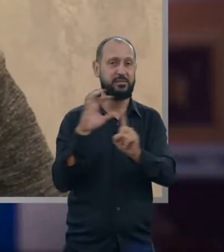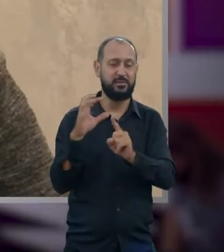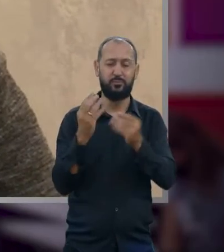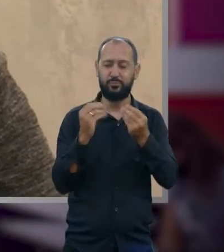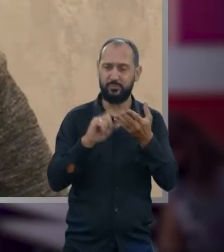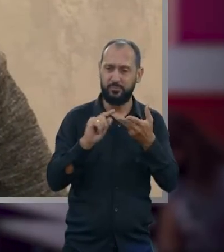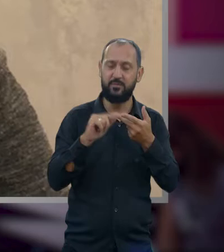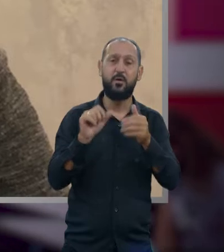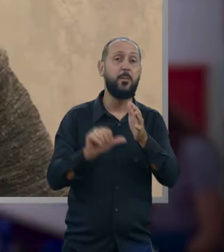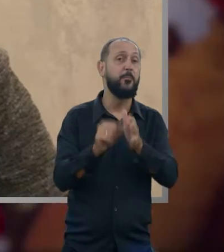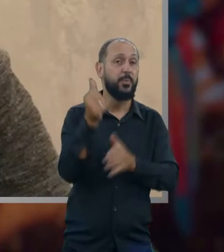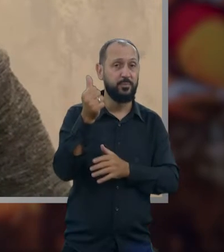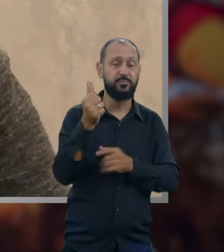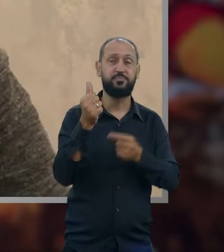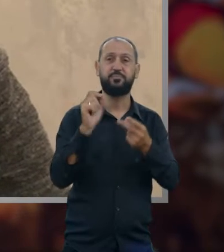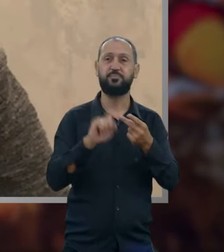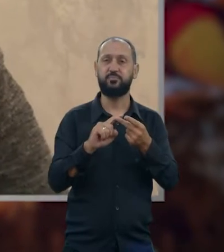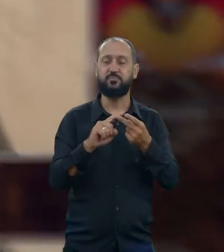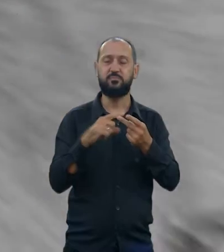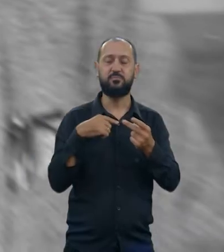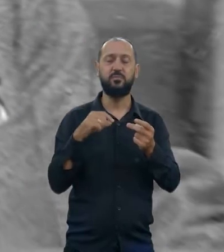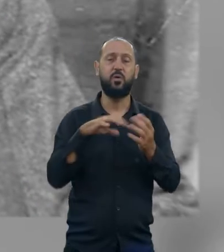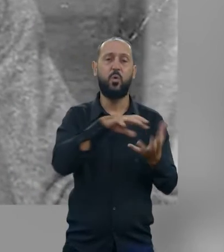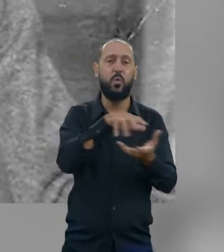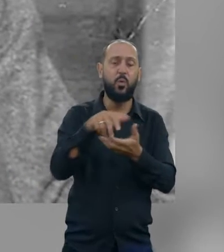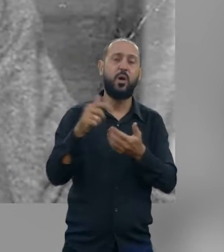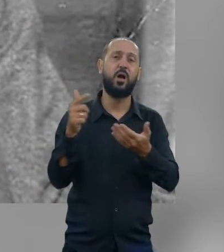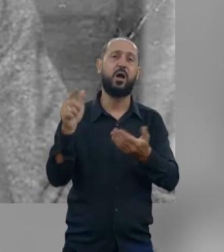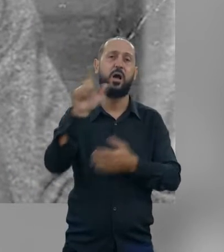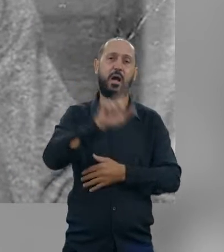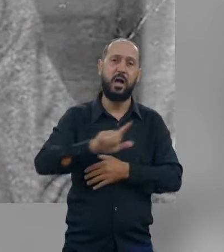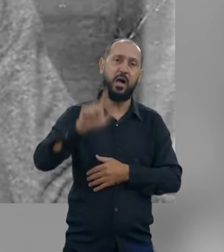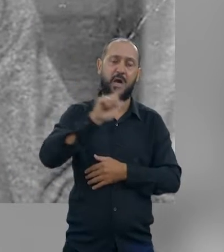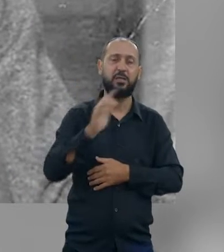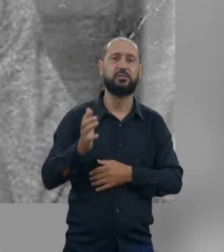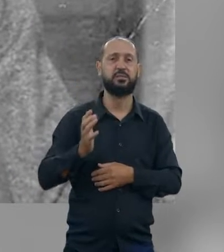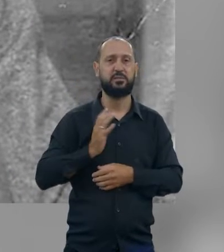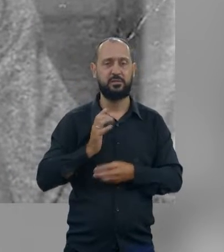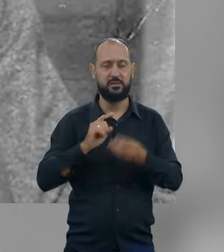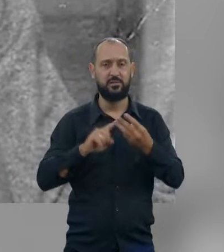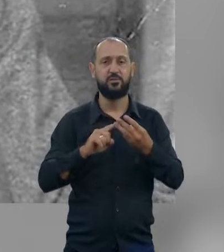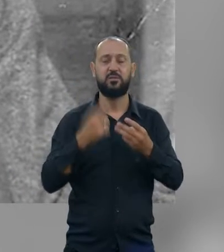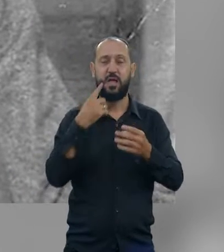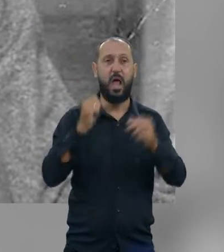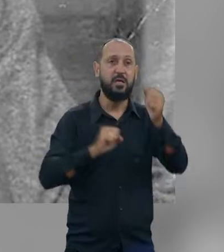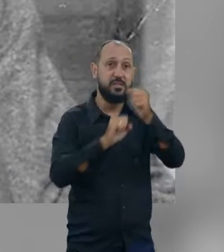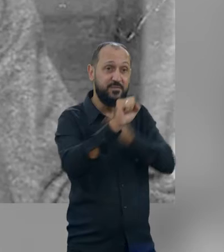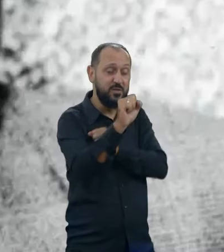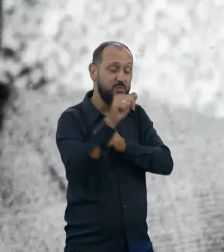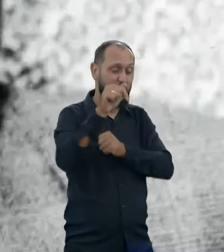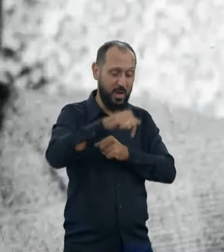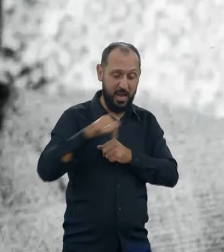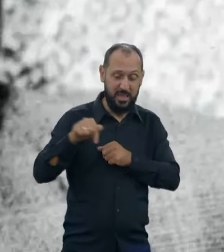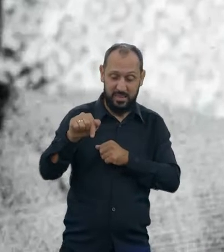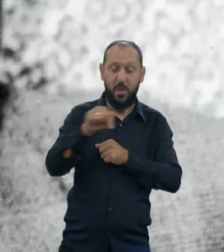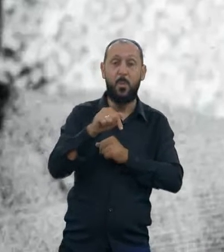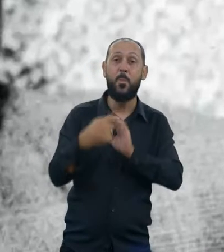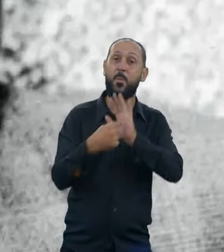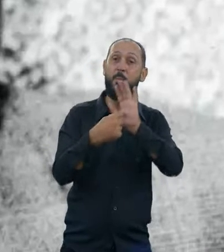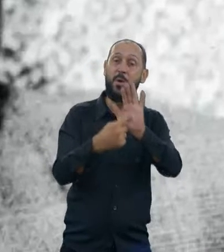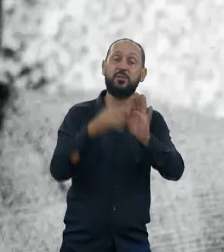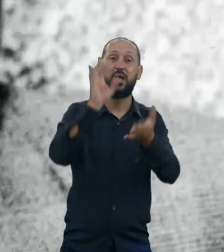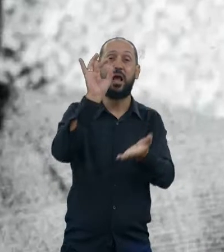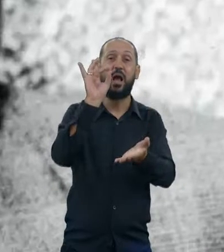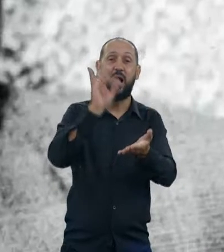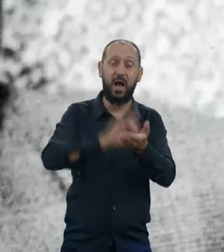foi pioneiro, ele trouxe um universo literário muito rico, as aventuras dos personagens refletem a